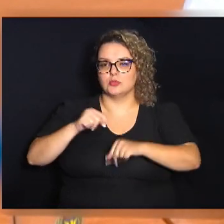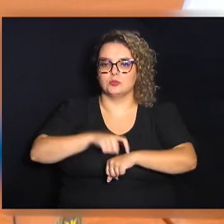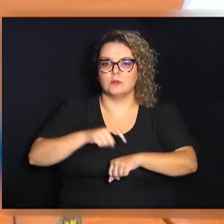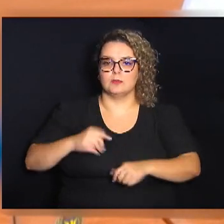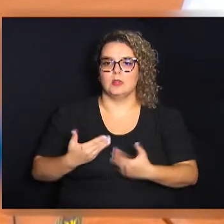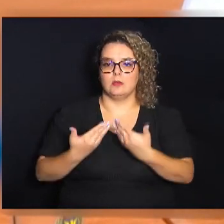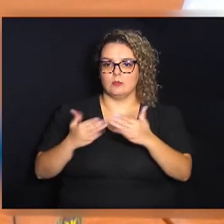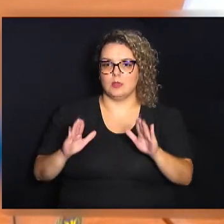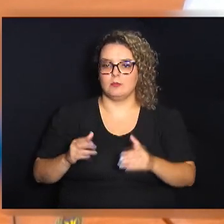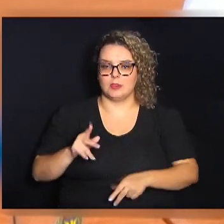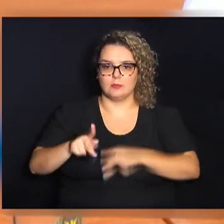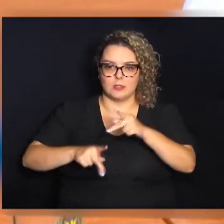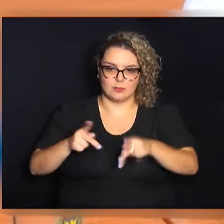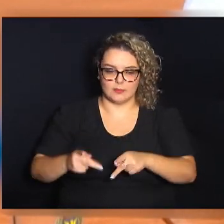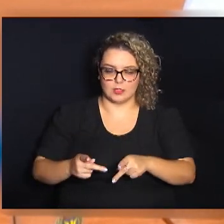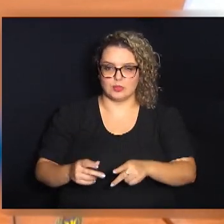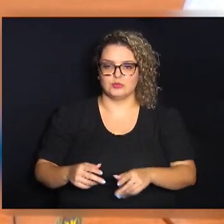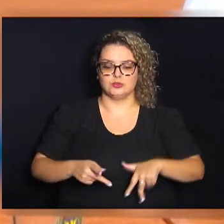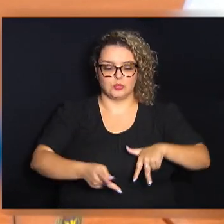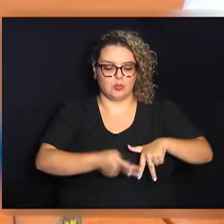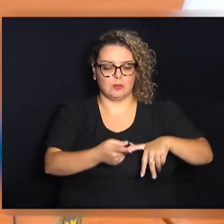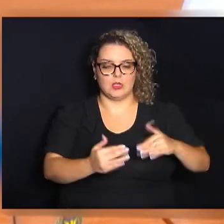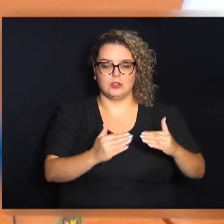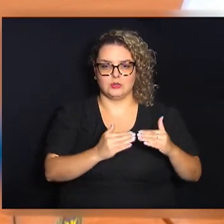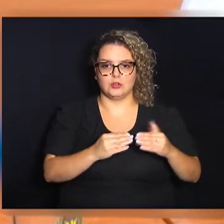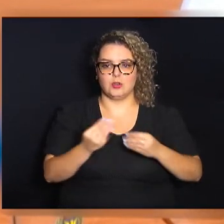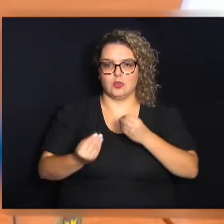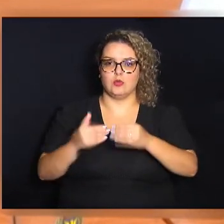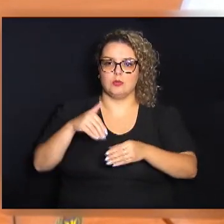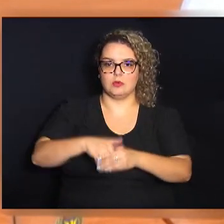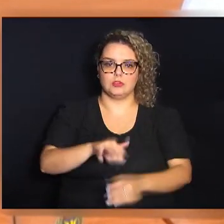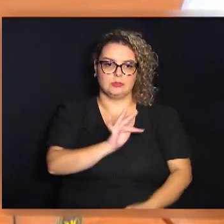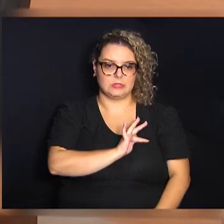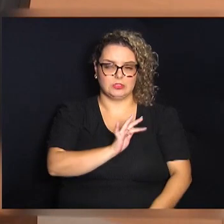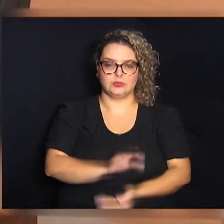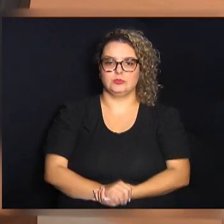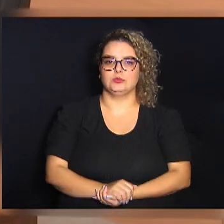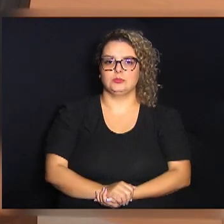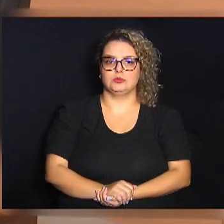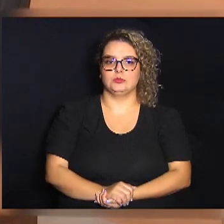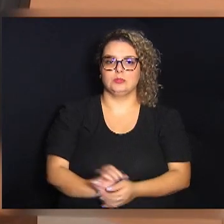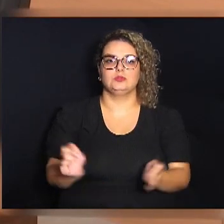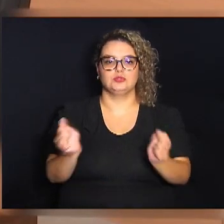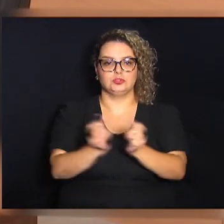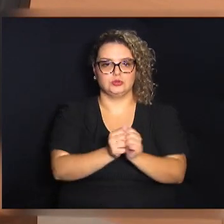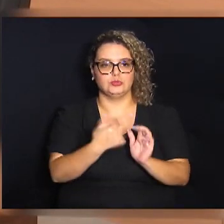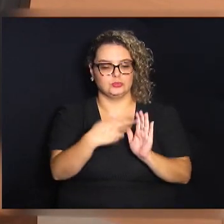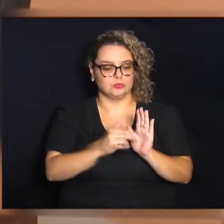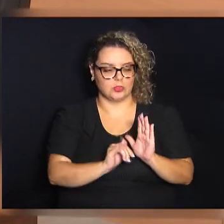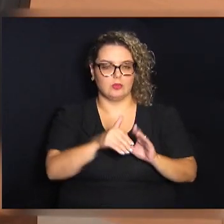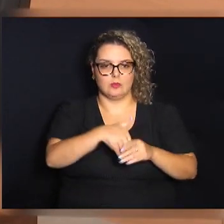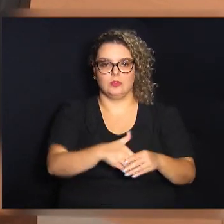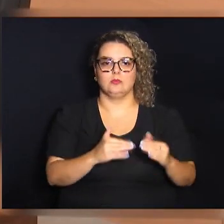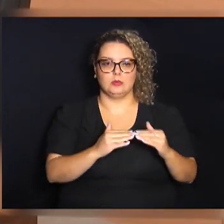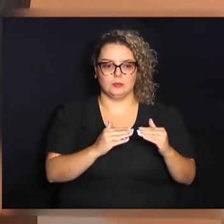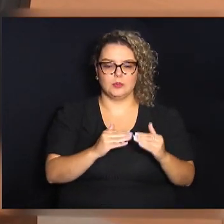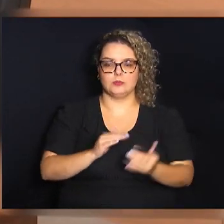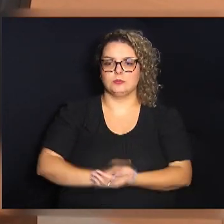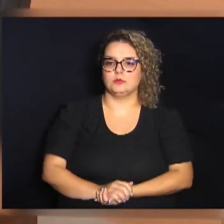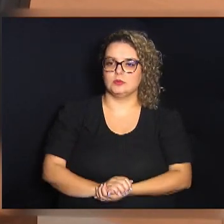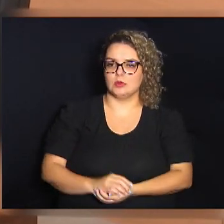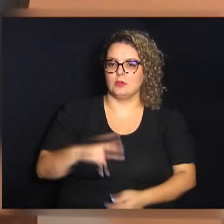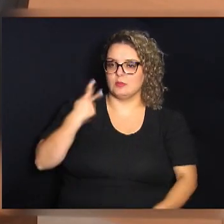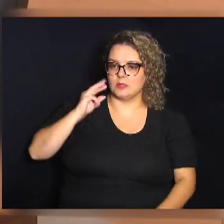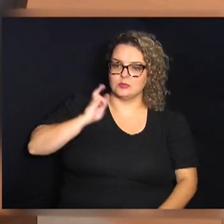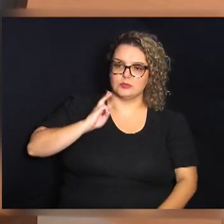abertos ao público. Com parecer favorável, como voto, vereador Fernando? Eu acompanho o relator, voto favorável. Vereador